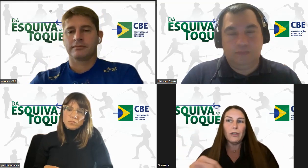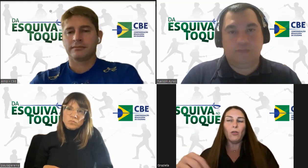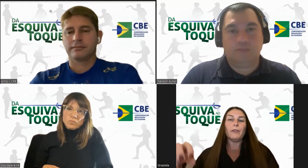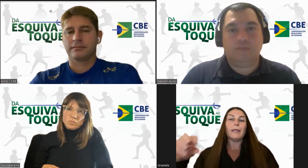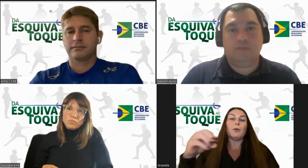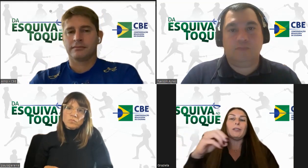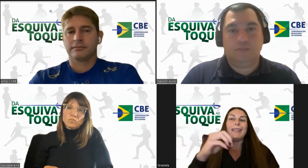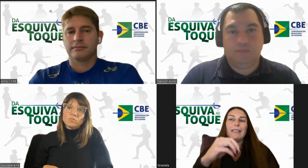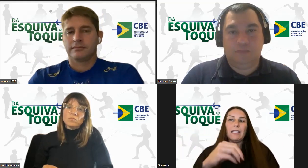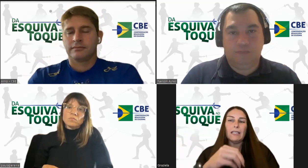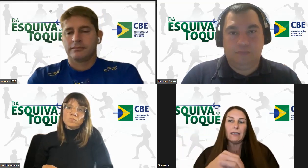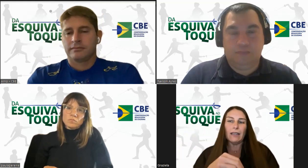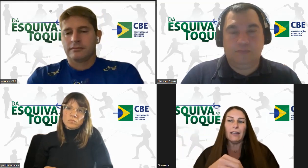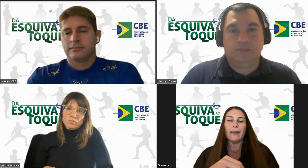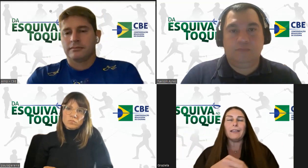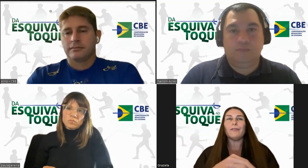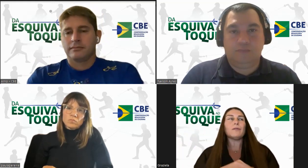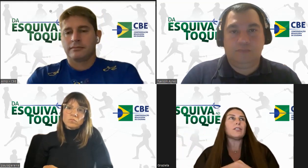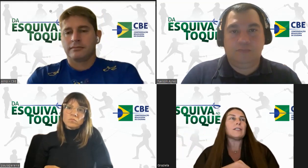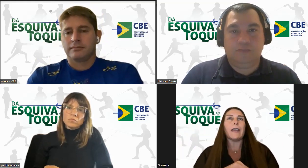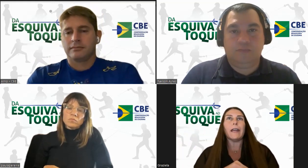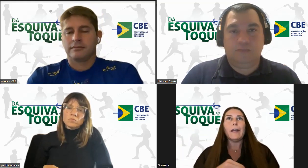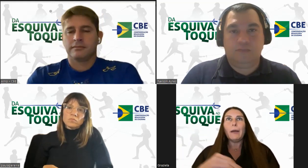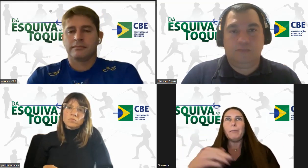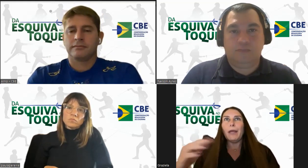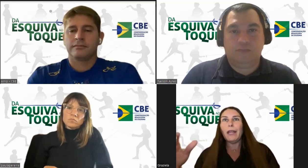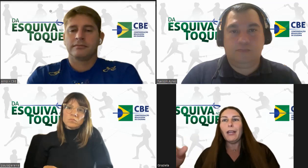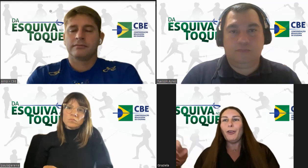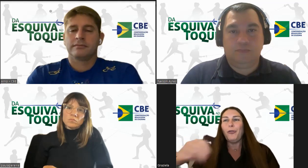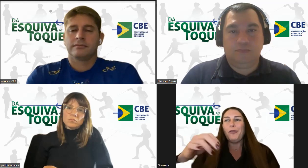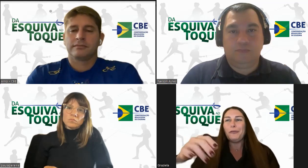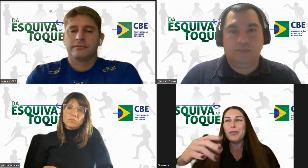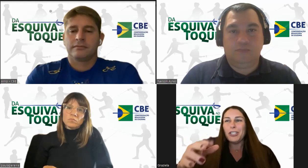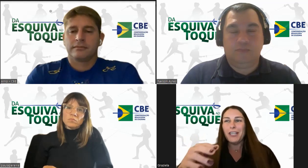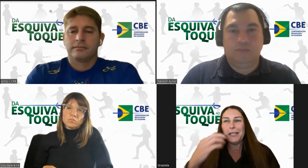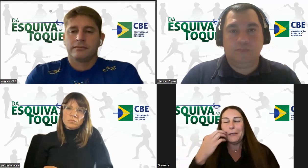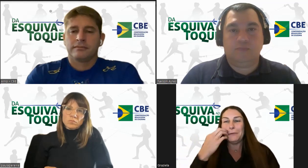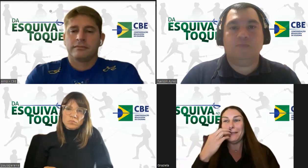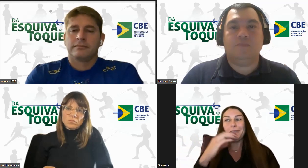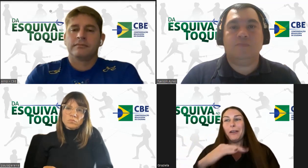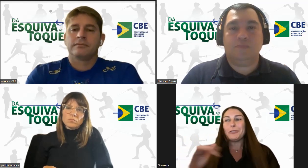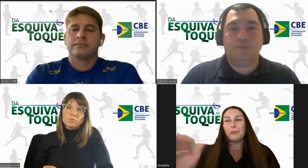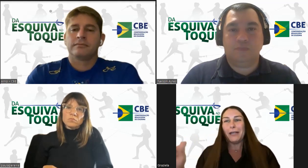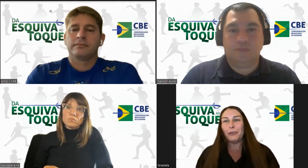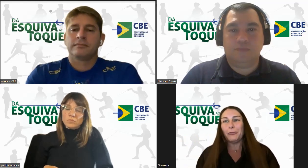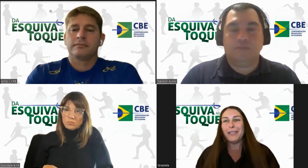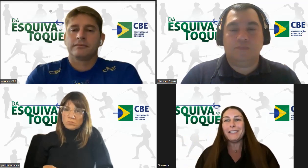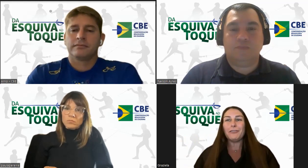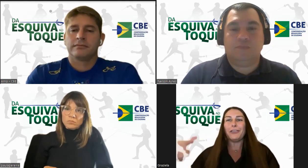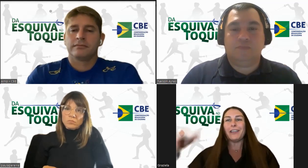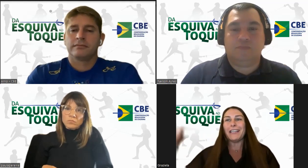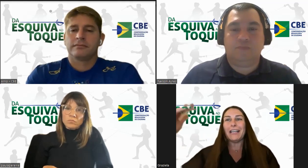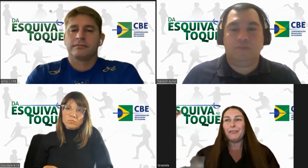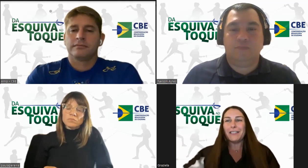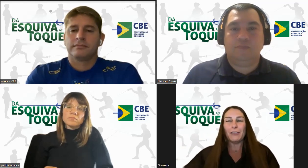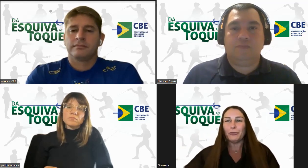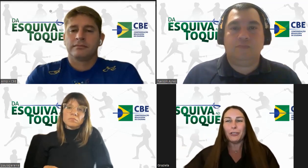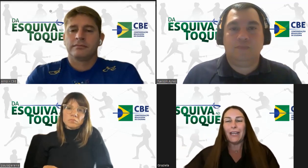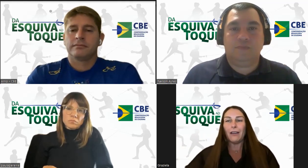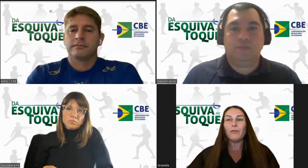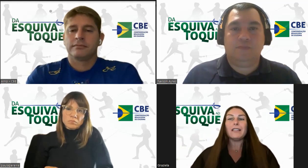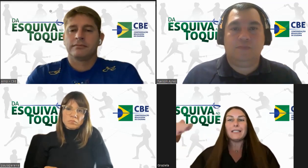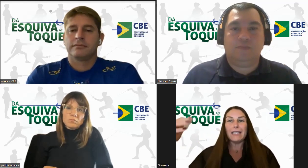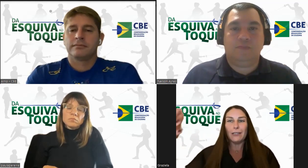gordura com muita proteína né vamos dizer bacon ovo mexido ele não tá acostumado a comer isso e veio aquele